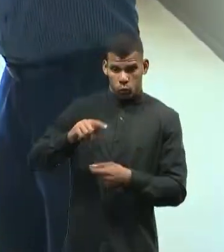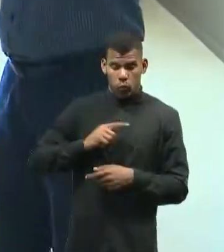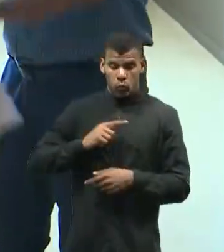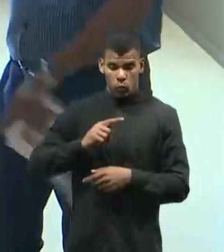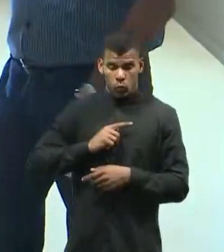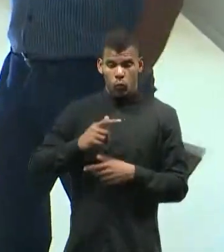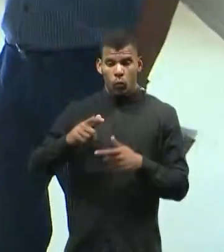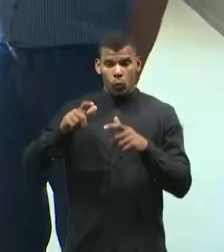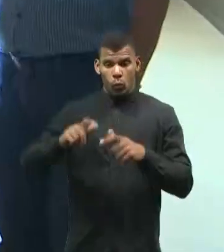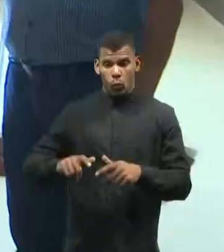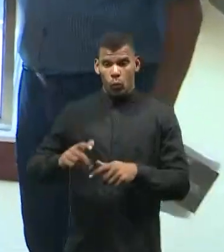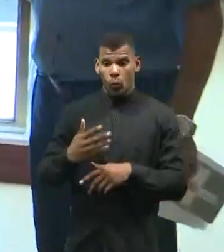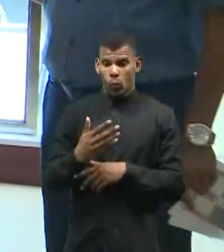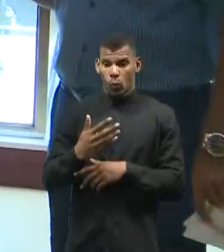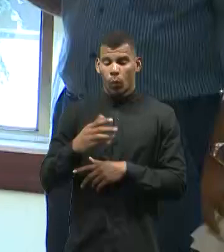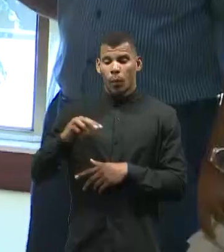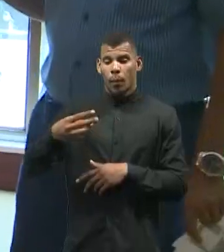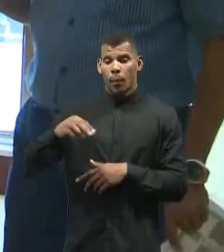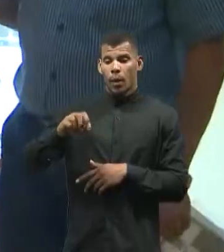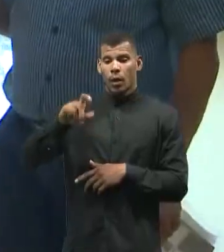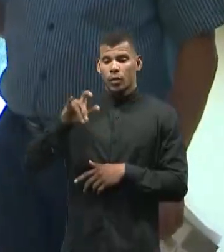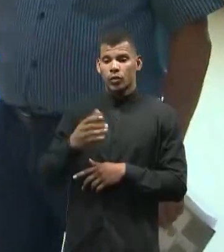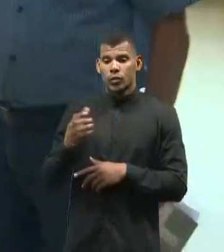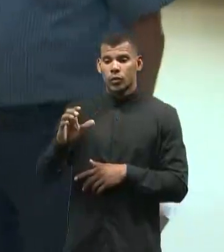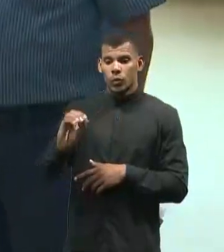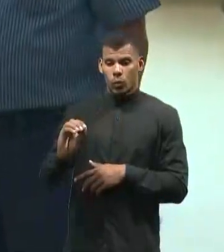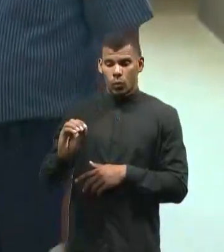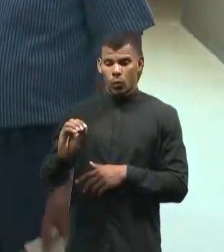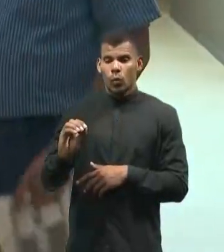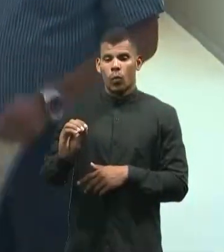é onde? Aqui é no México. No México. Né? Esse é